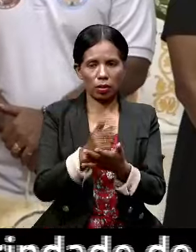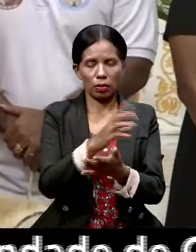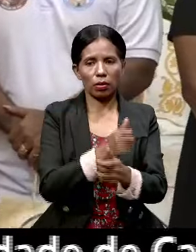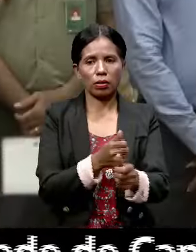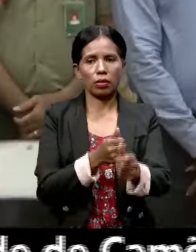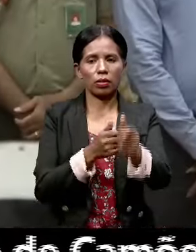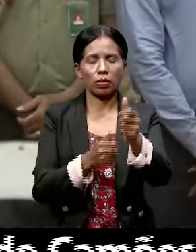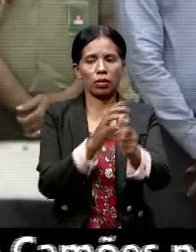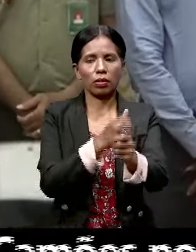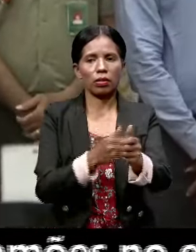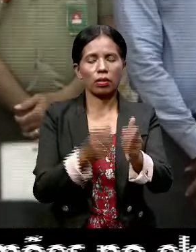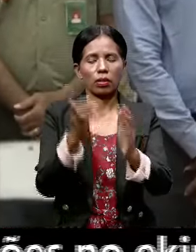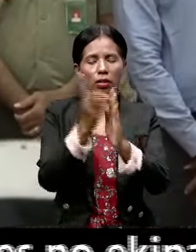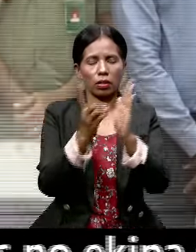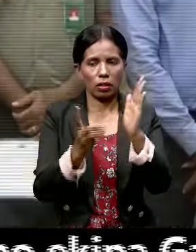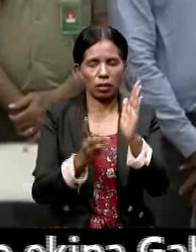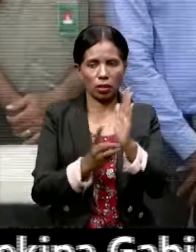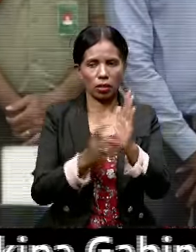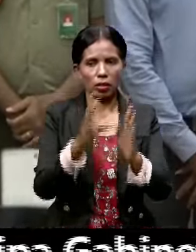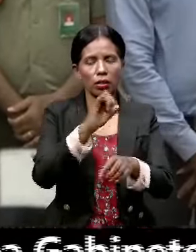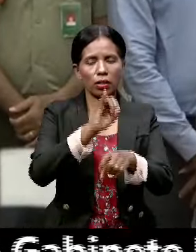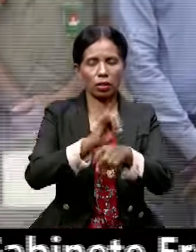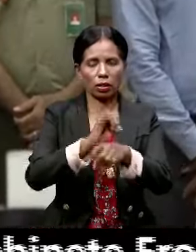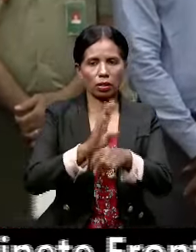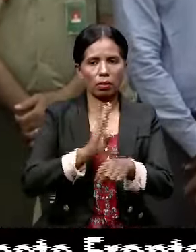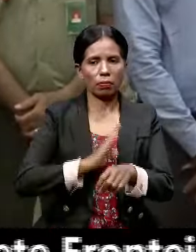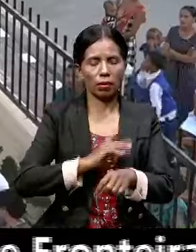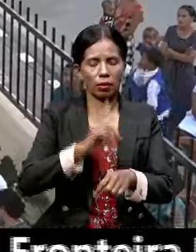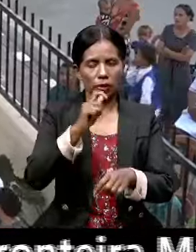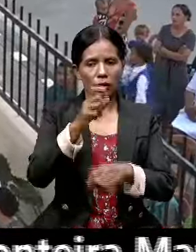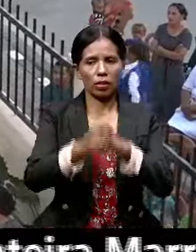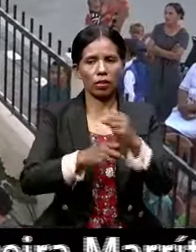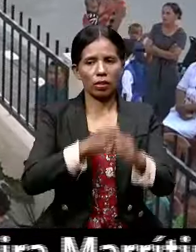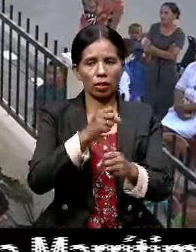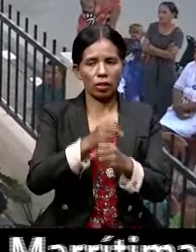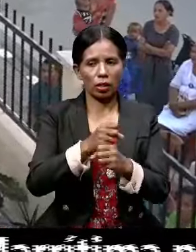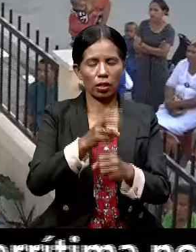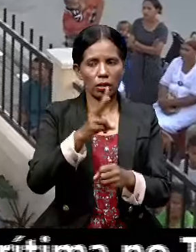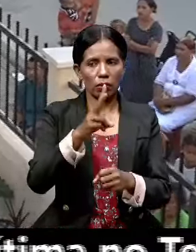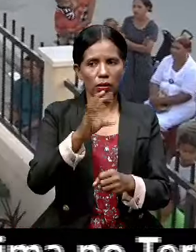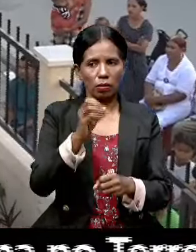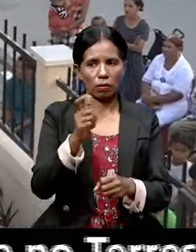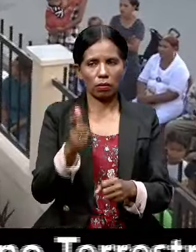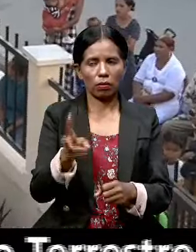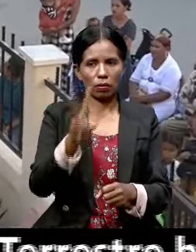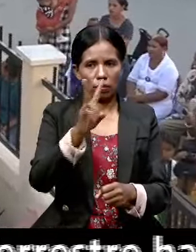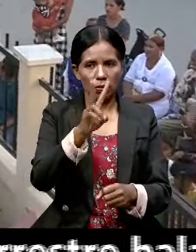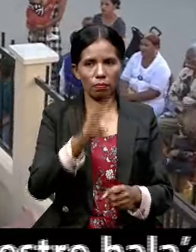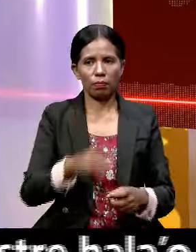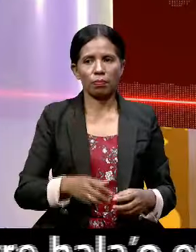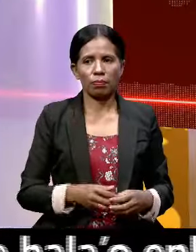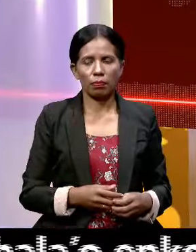ba base de dados Centro Pastoral Bairro Pité Tinan Rihun Rua Runolo Resin Rua.